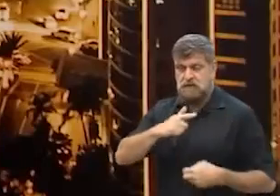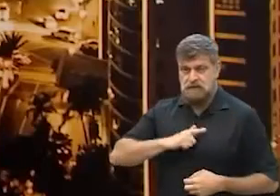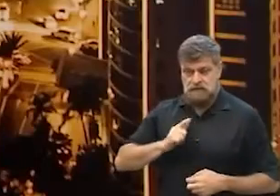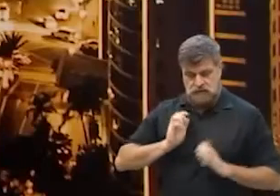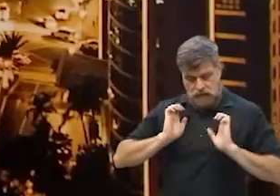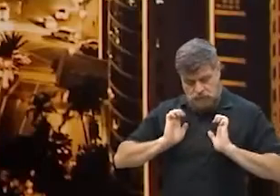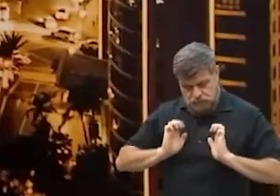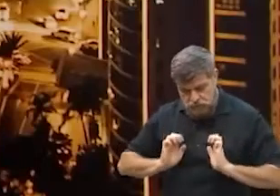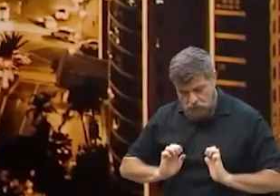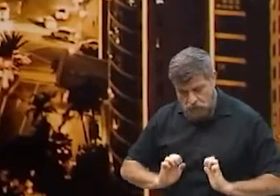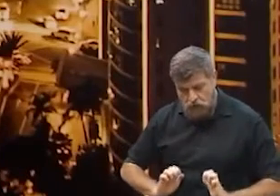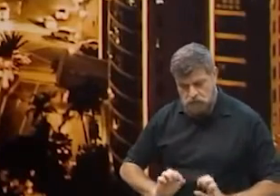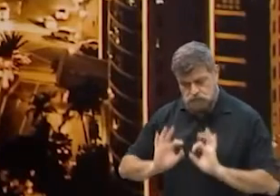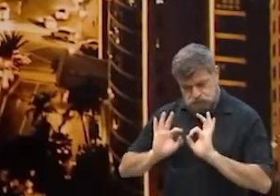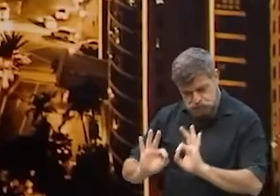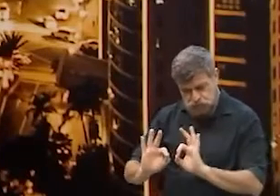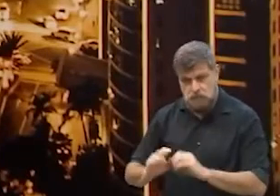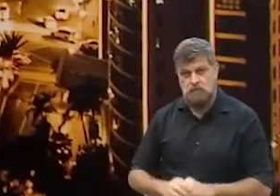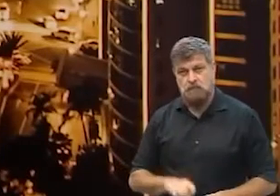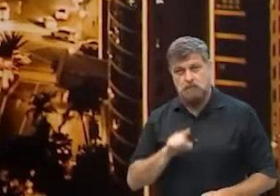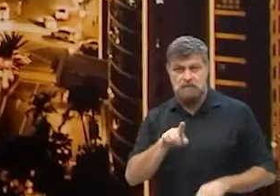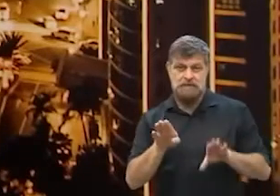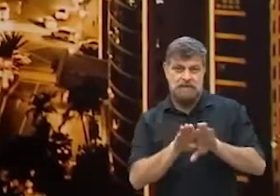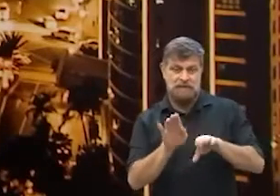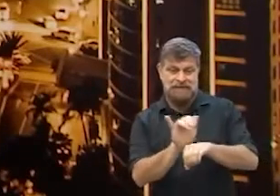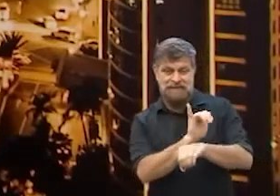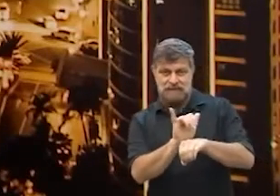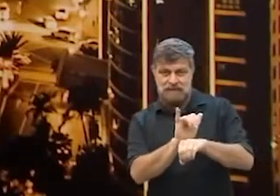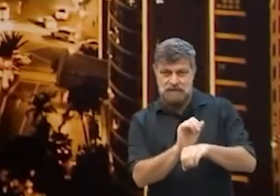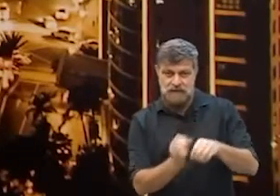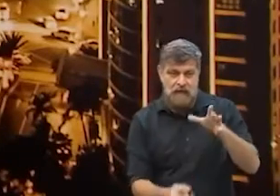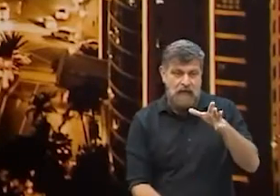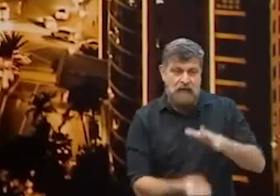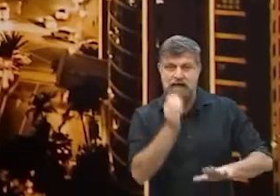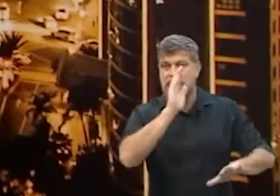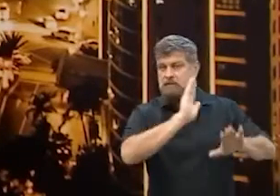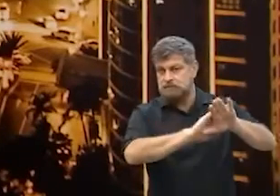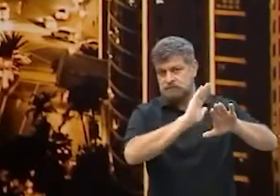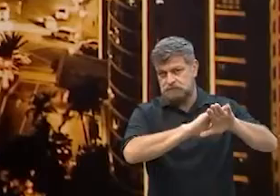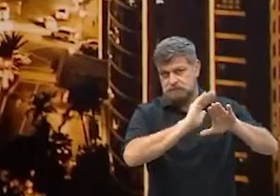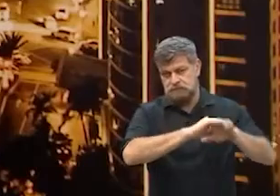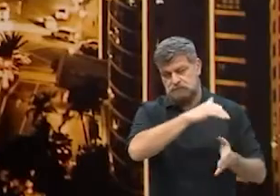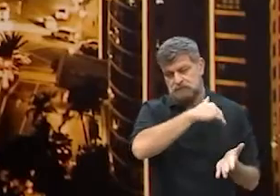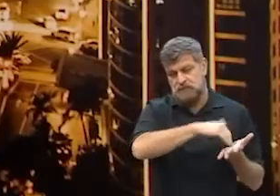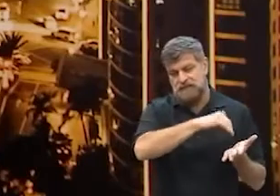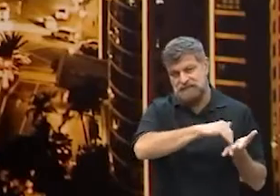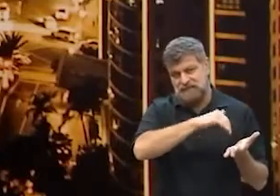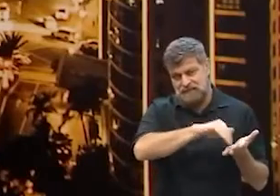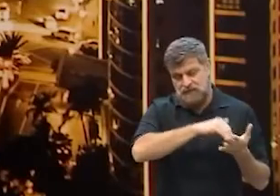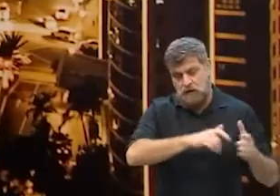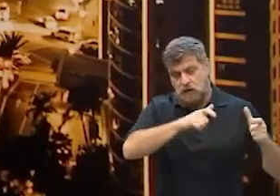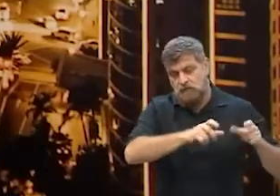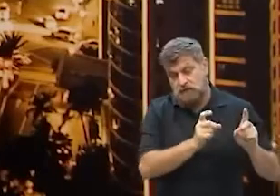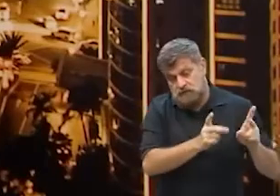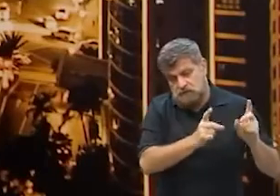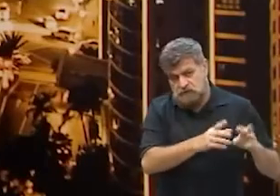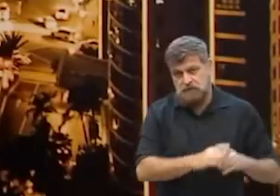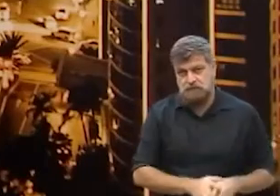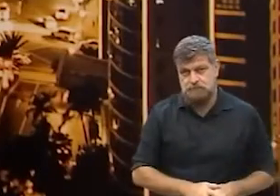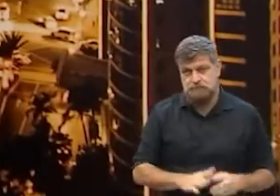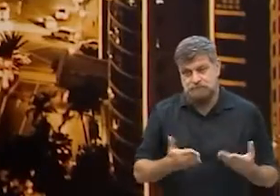seja idônea, tá? Ou você pode também abrir o seu próprio escritório, tá? Quais são os